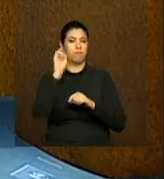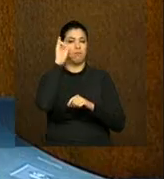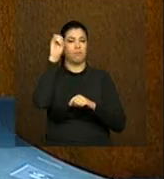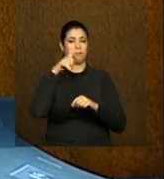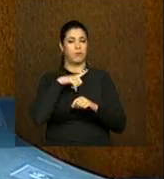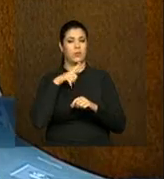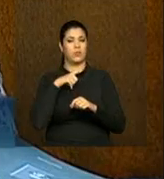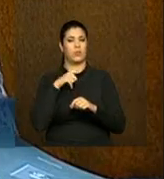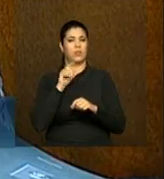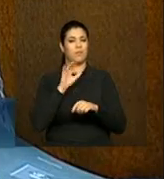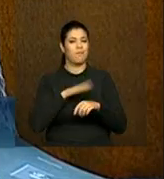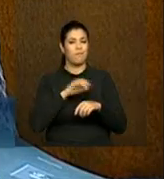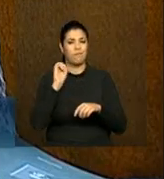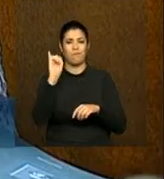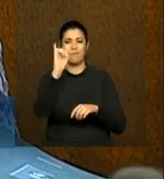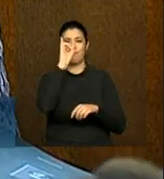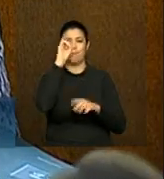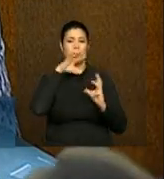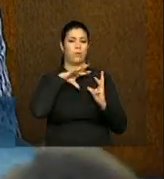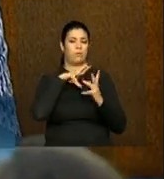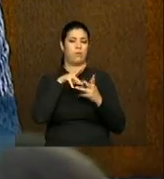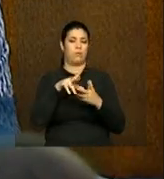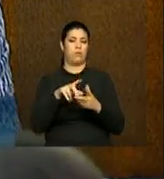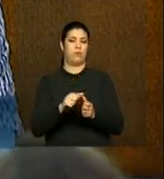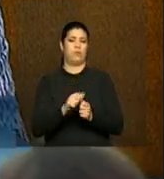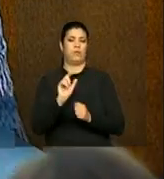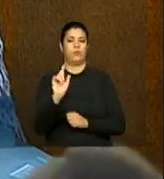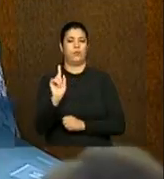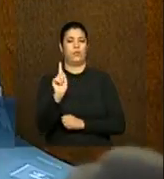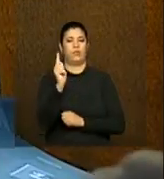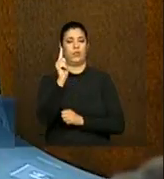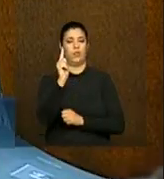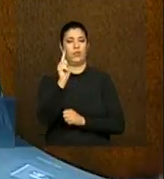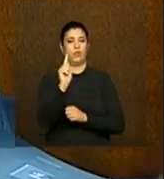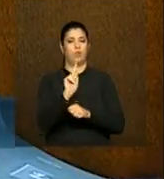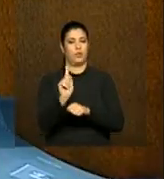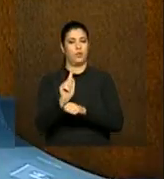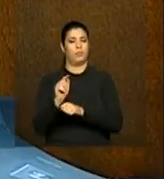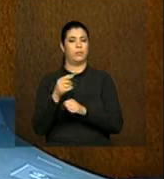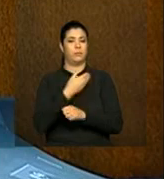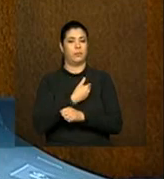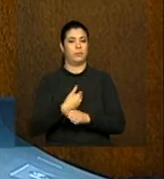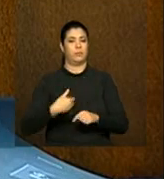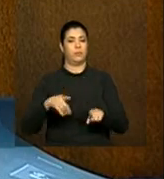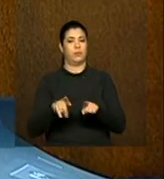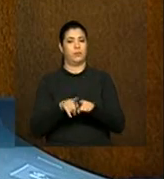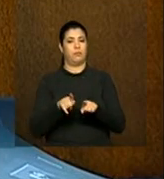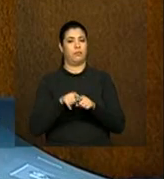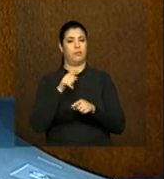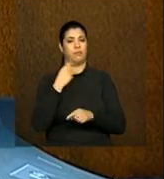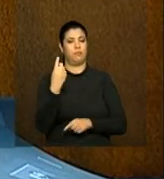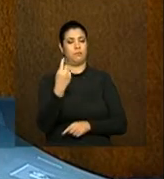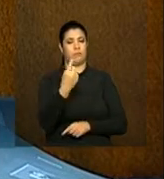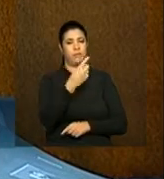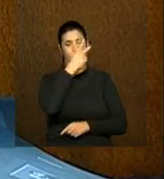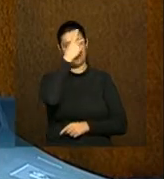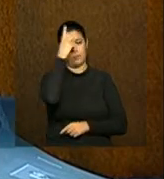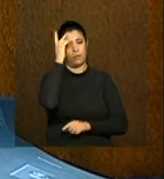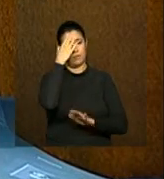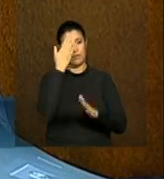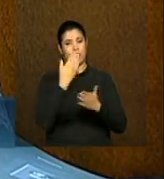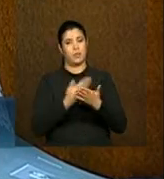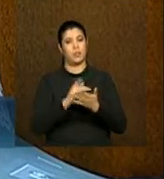como já foi dito aqui, o mais importante do mundo na área da gestão pública. E ele é eh para nós,